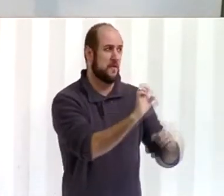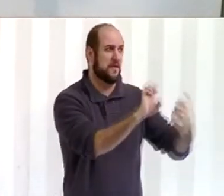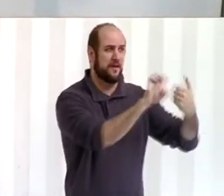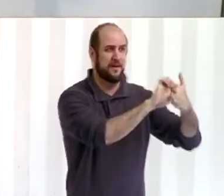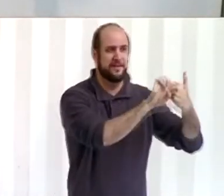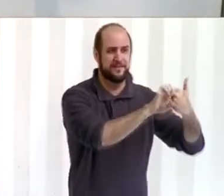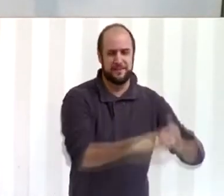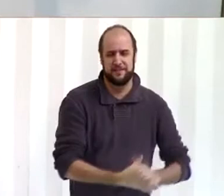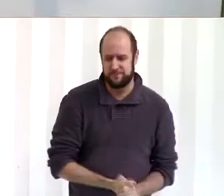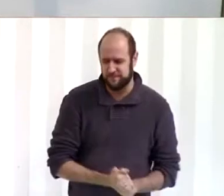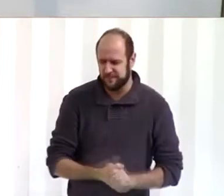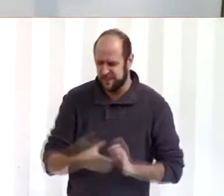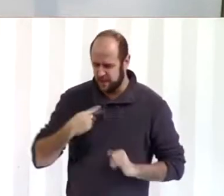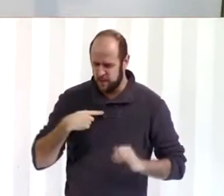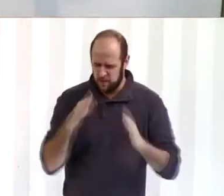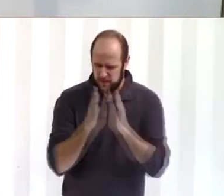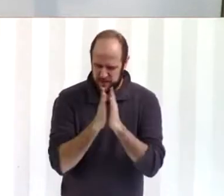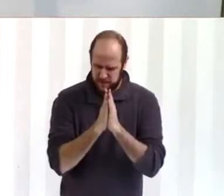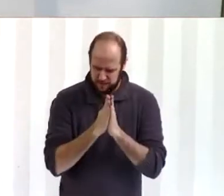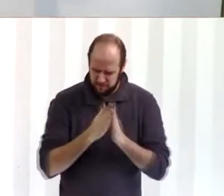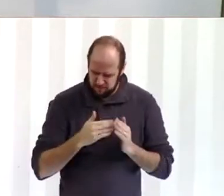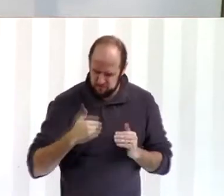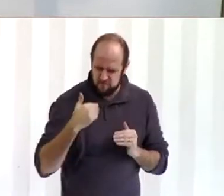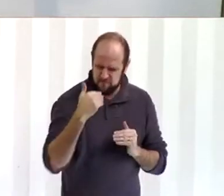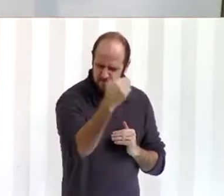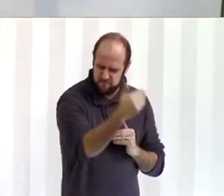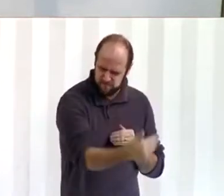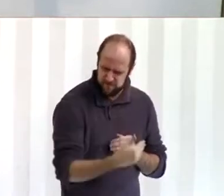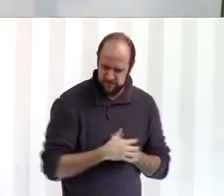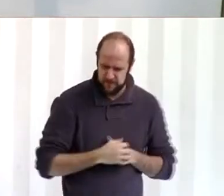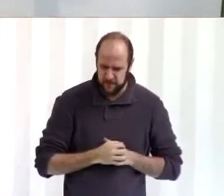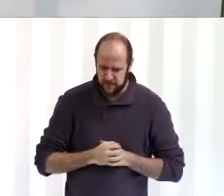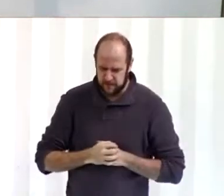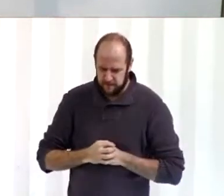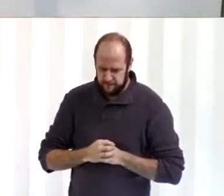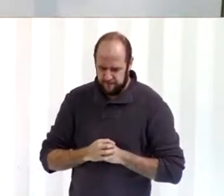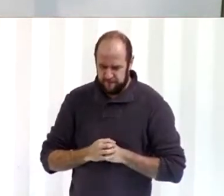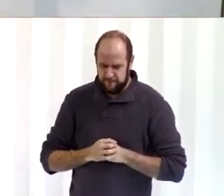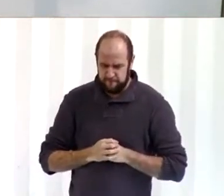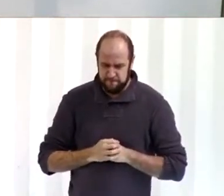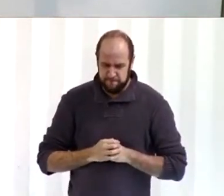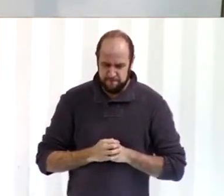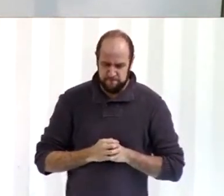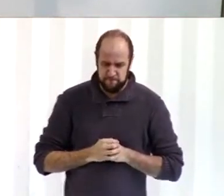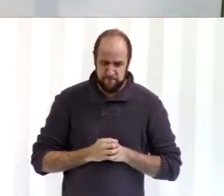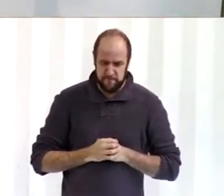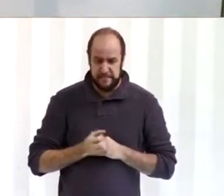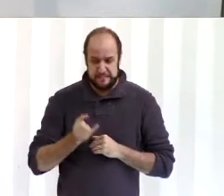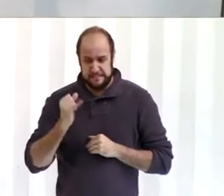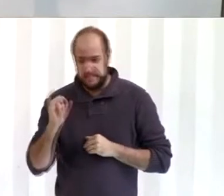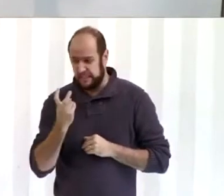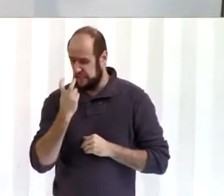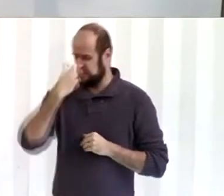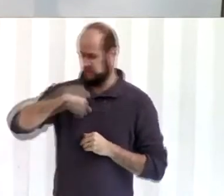E aquela noite eu passei orando pelo Jorge. Era a noite em que ele poderia ser entubado ou não.